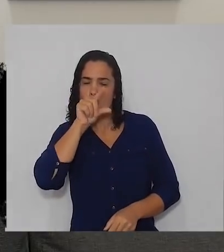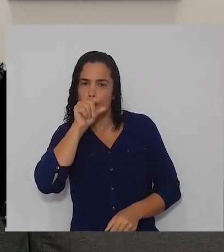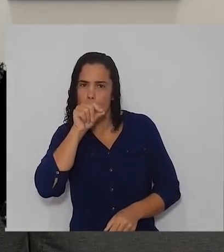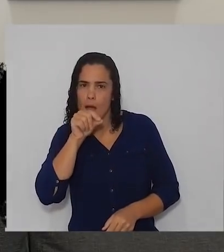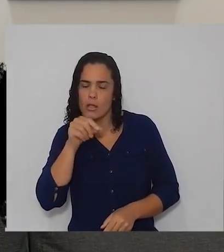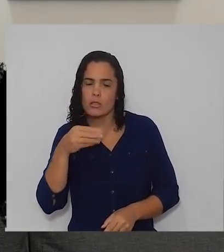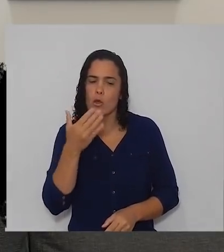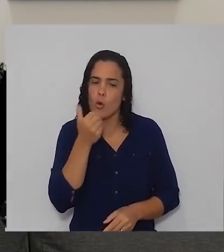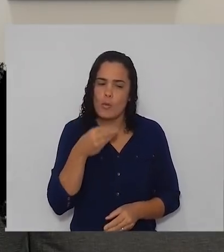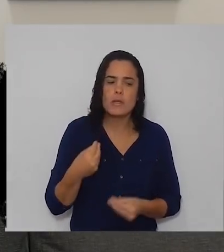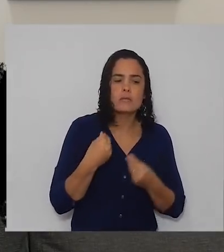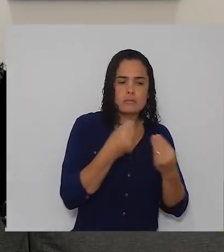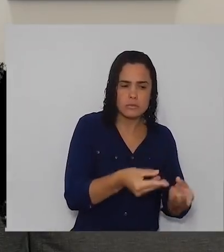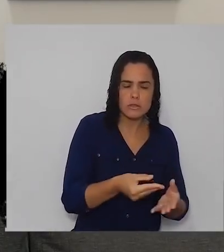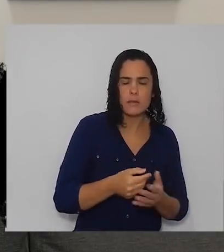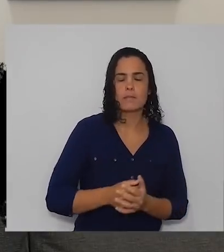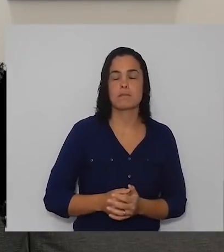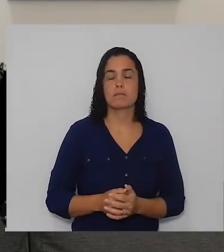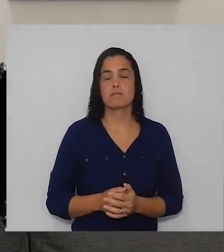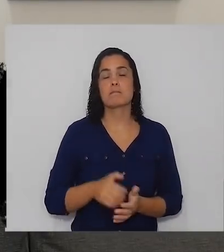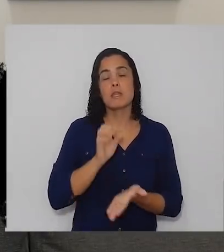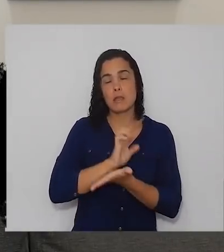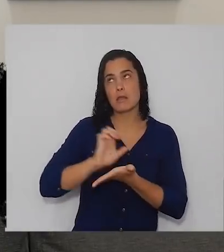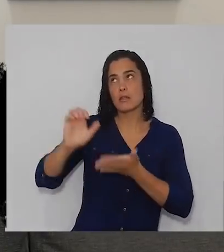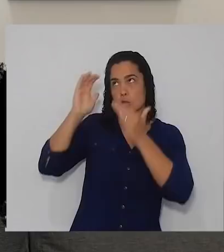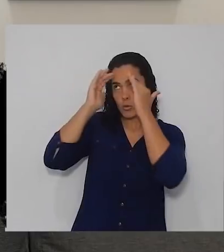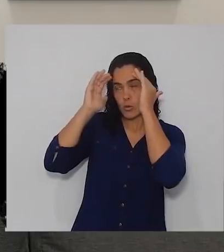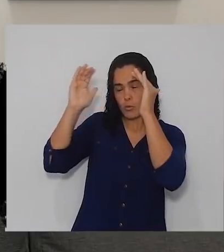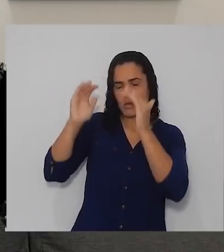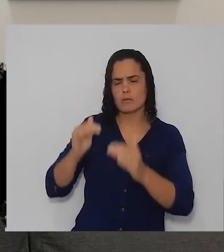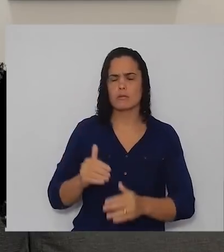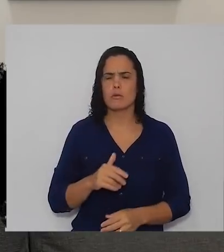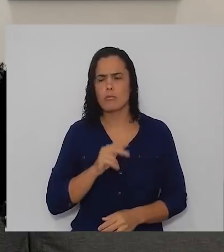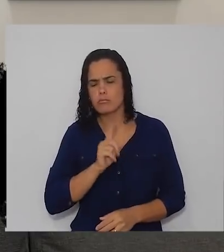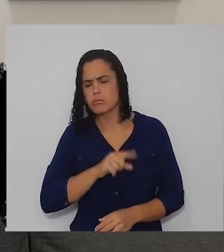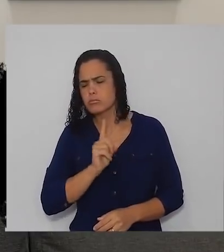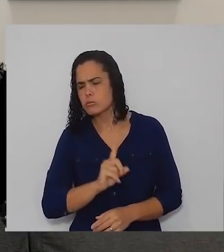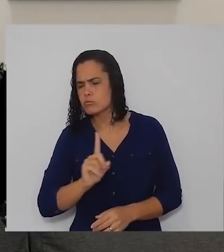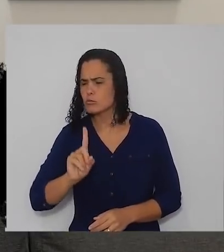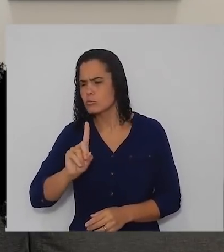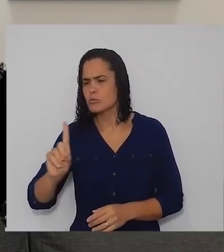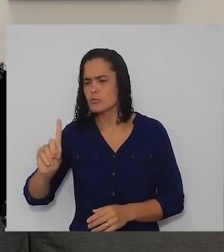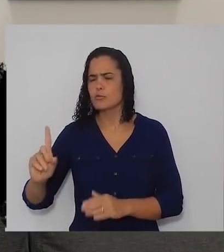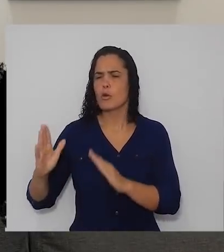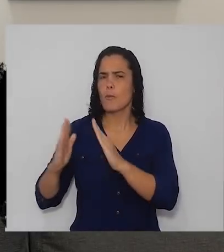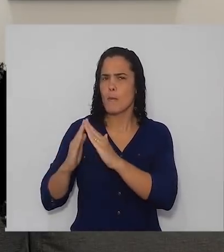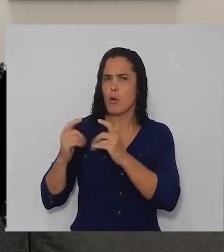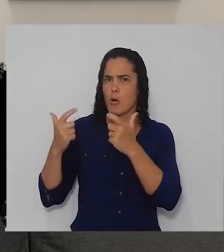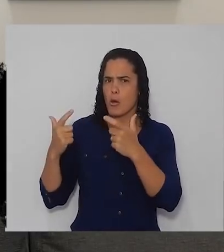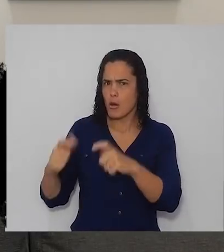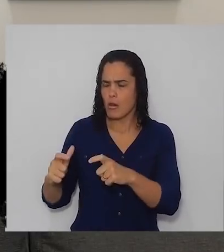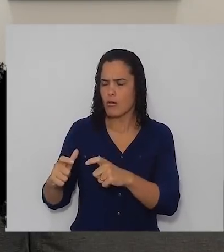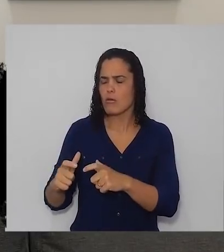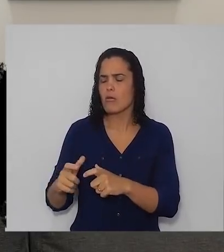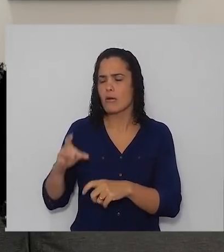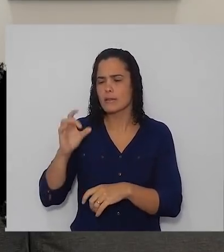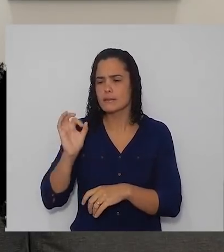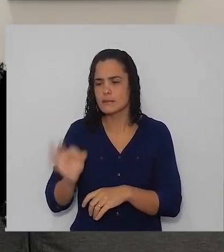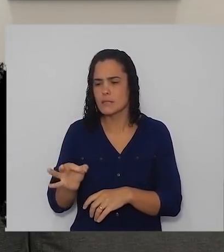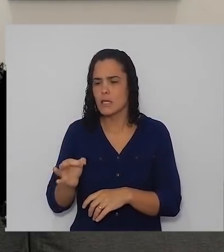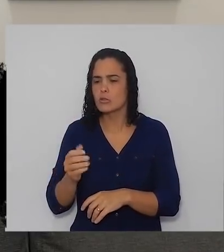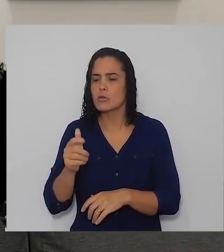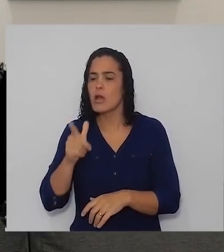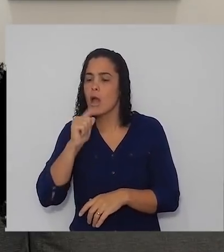e ficou morando junto ao ribeiro de Querite nas imediações do Jordão. Os corvos lhe traziam pão e carne